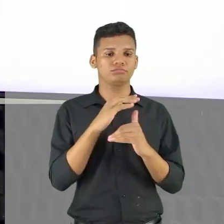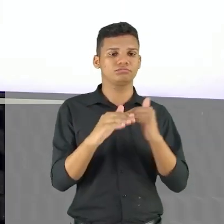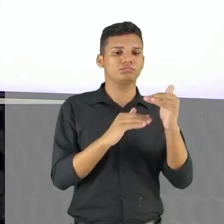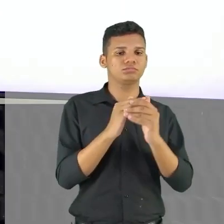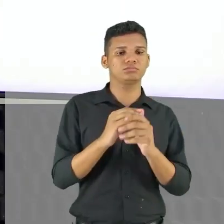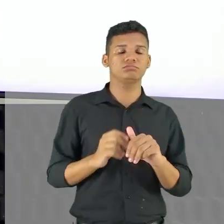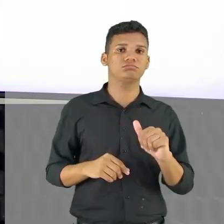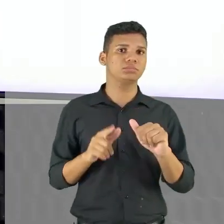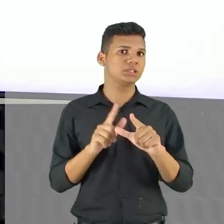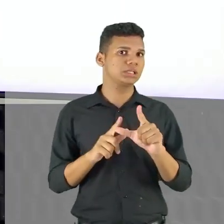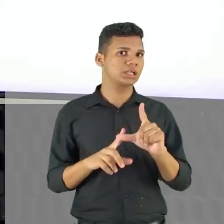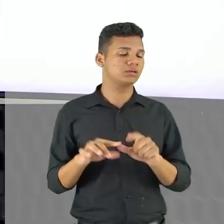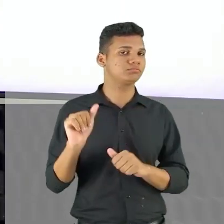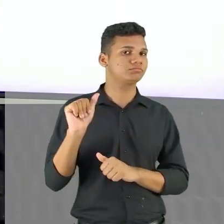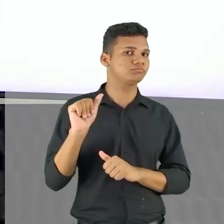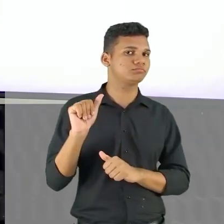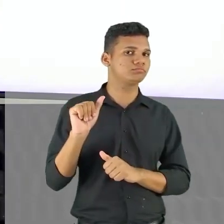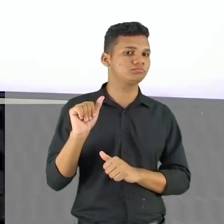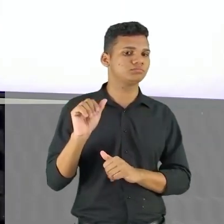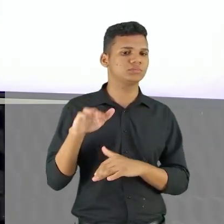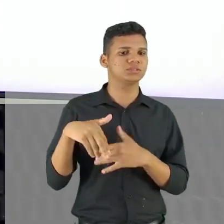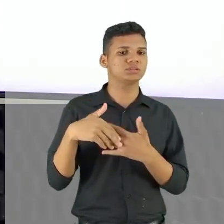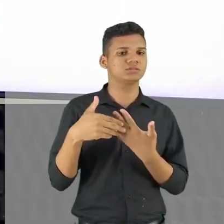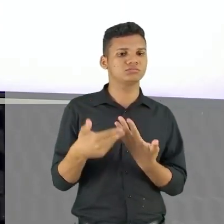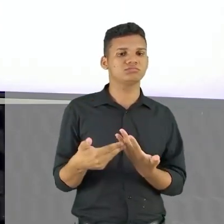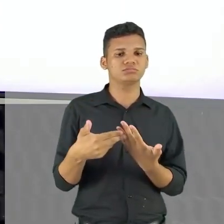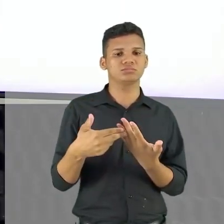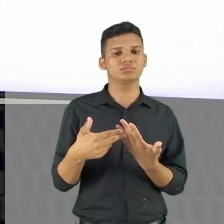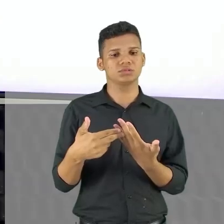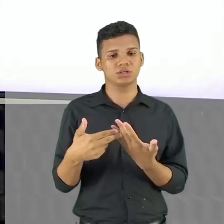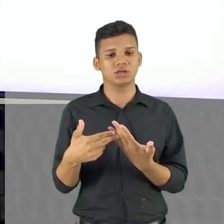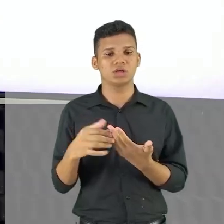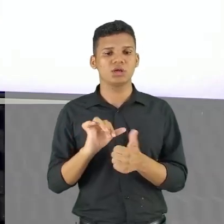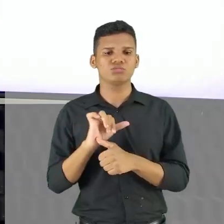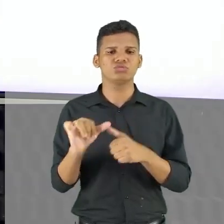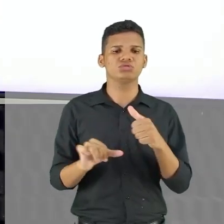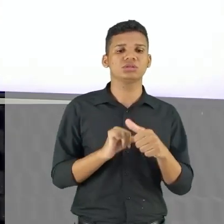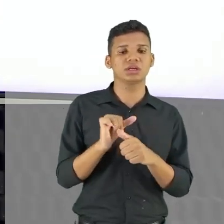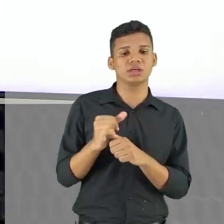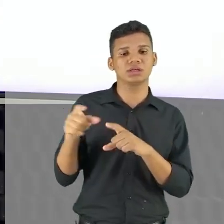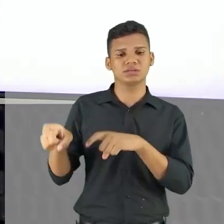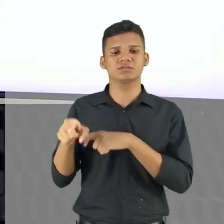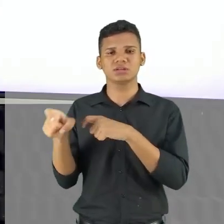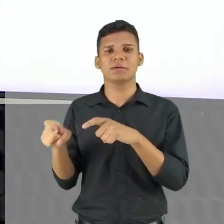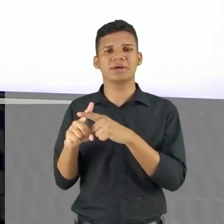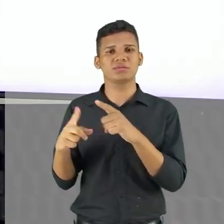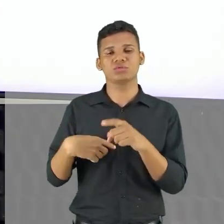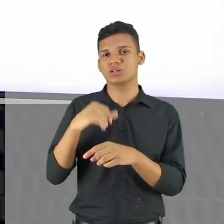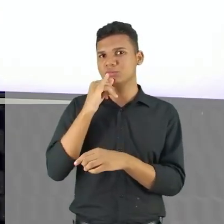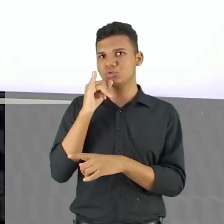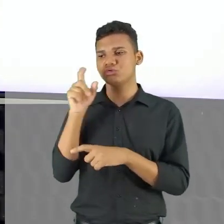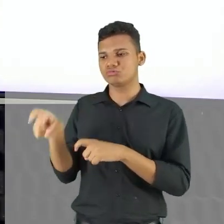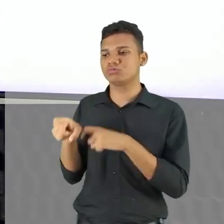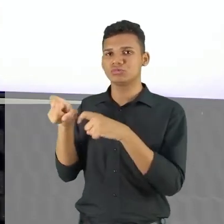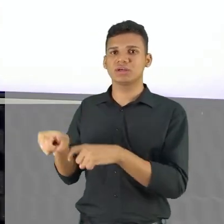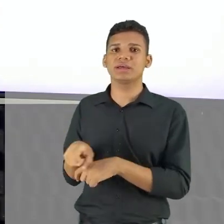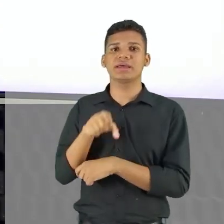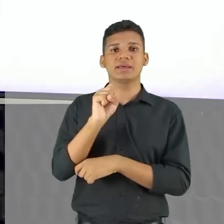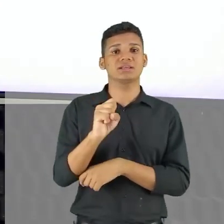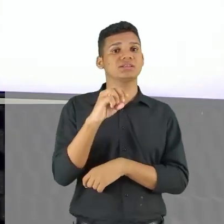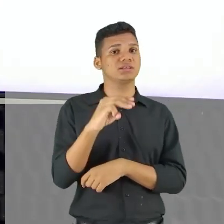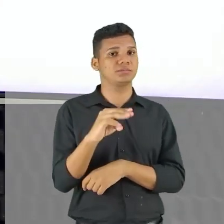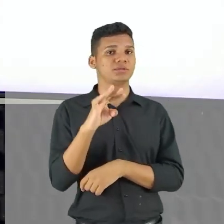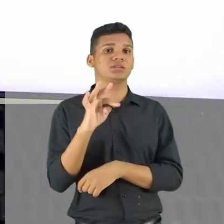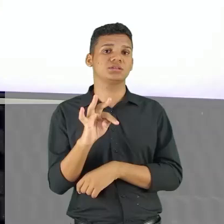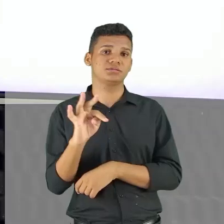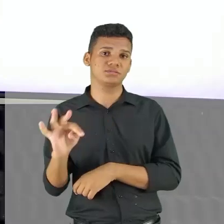da reforma agrária. Gente, a reforma agrária representa a redistribuição da terra. É exatamente o objeto de luta do nosso MST, o